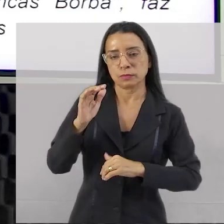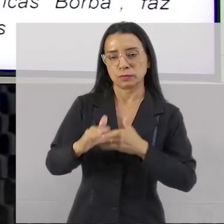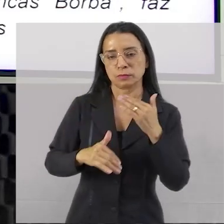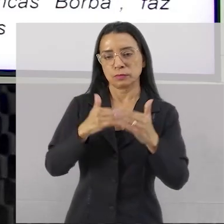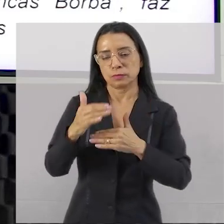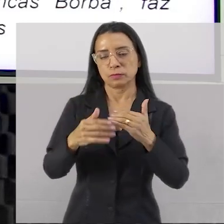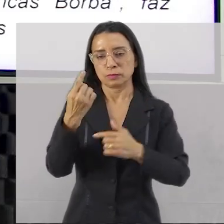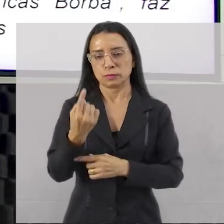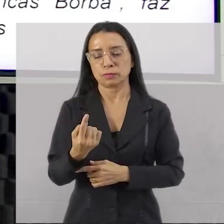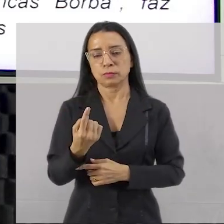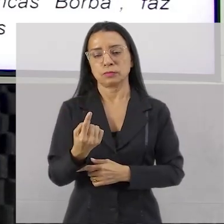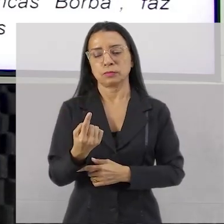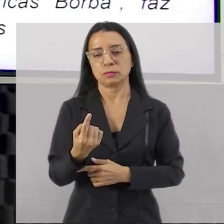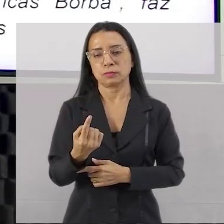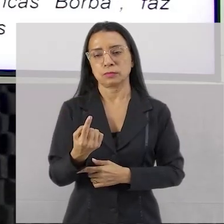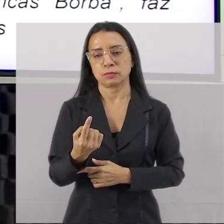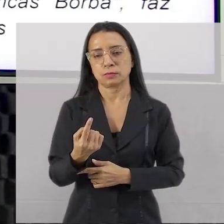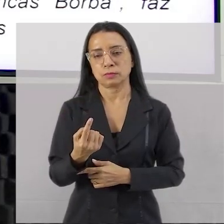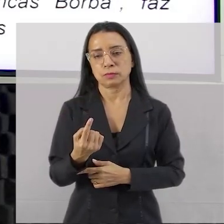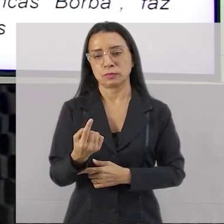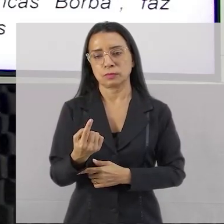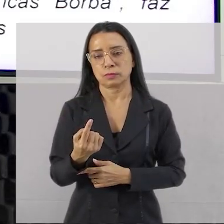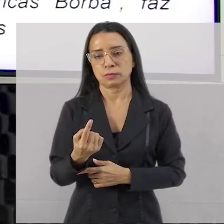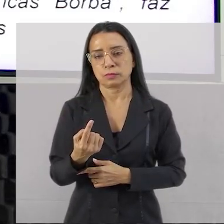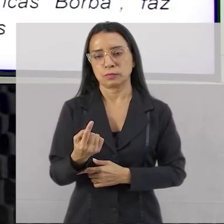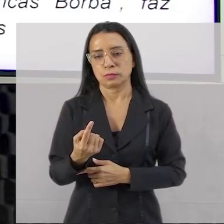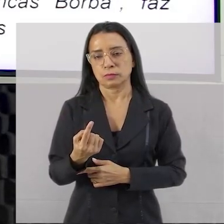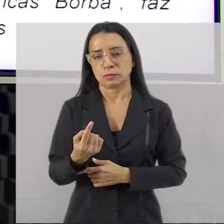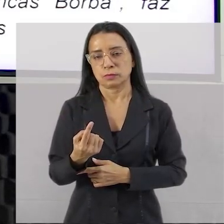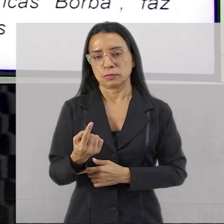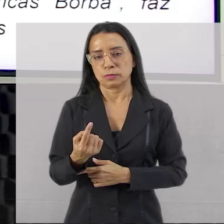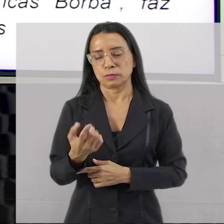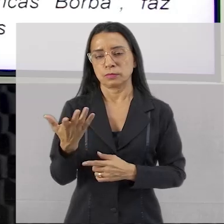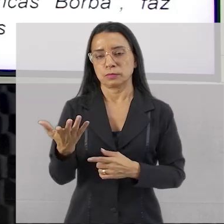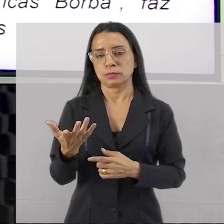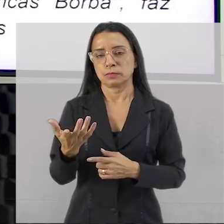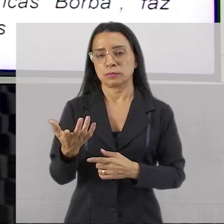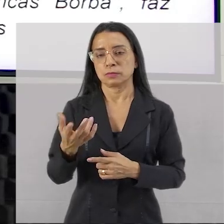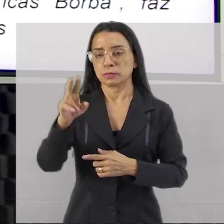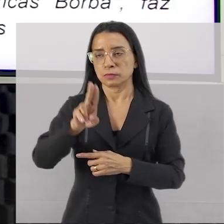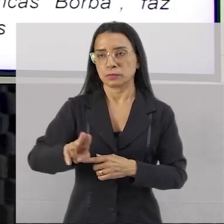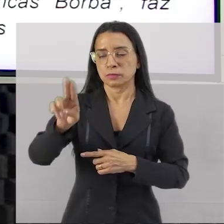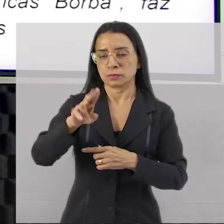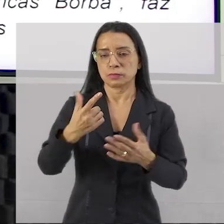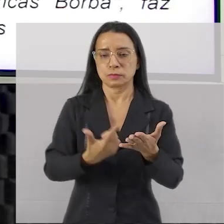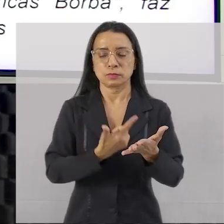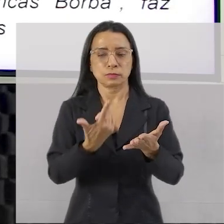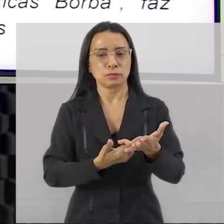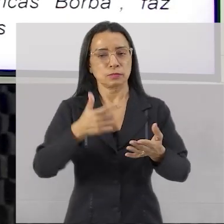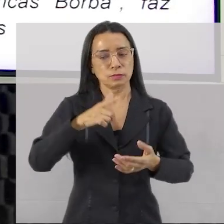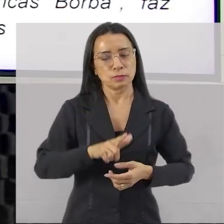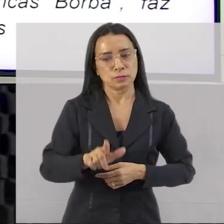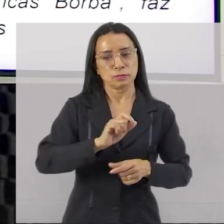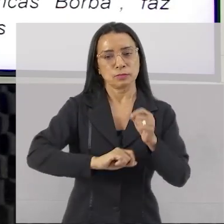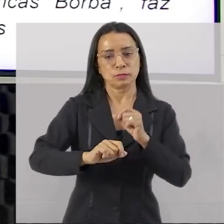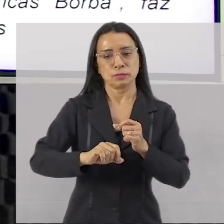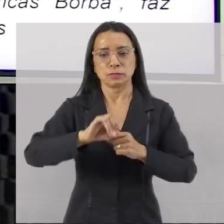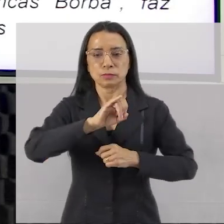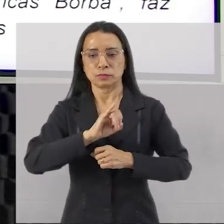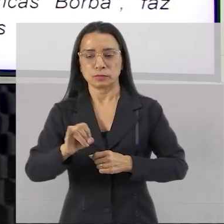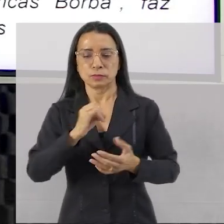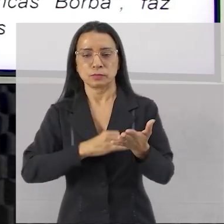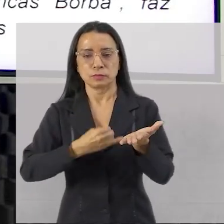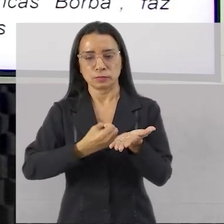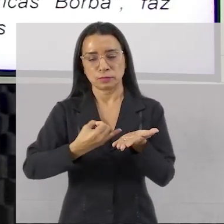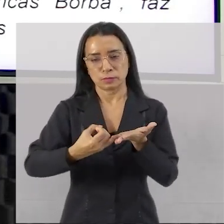1 como repertório sociocultural? Ele vai beber na fonte da literatura novamente. Ora, se na introdução